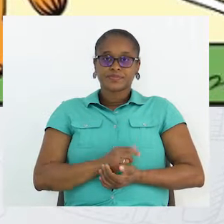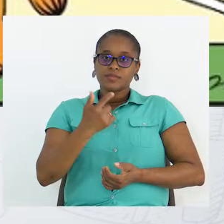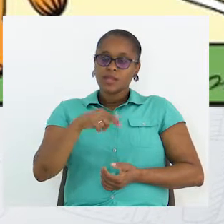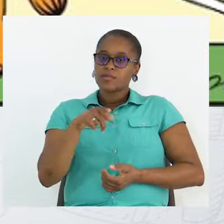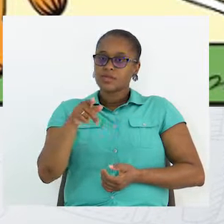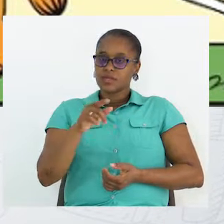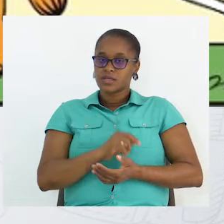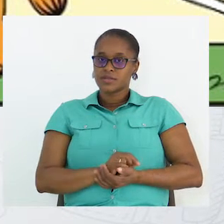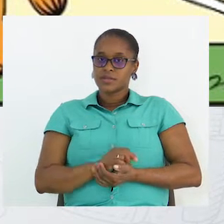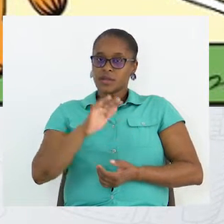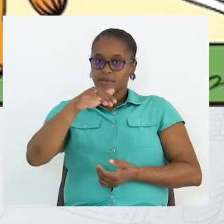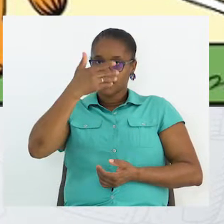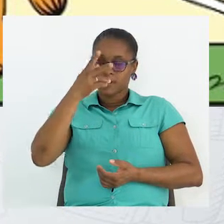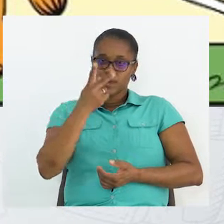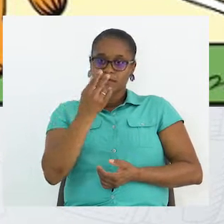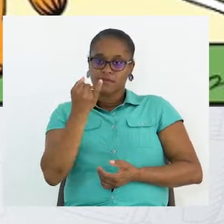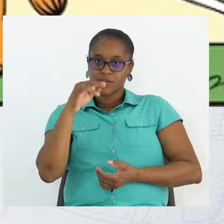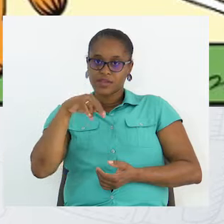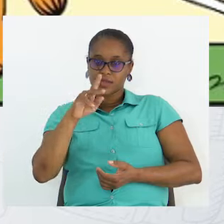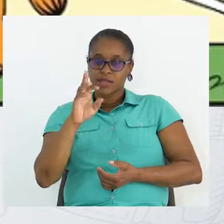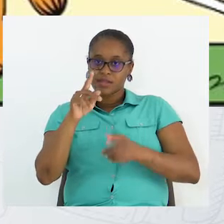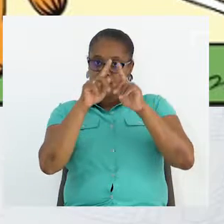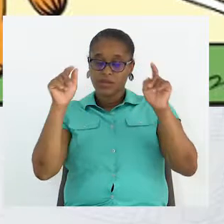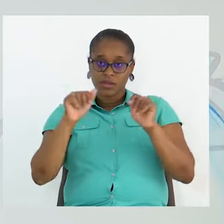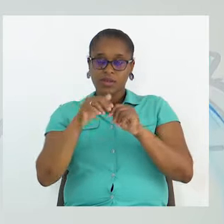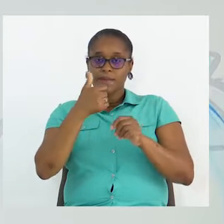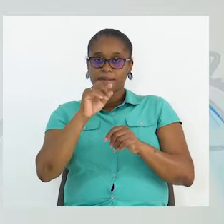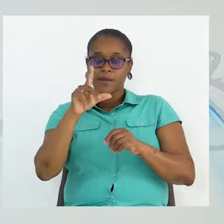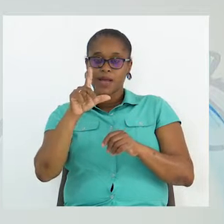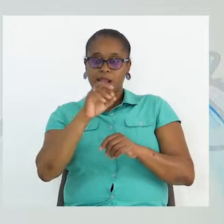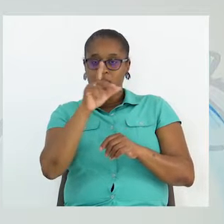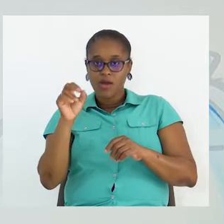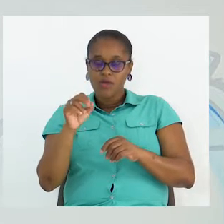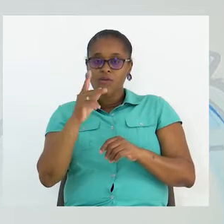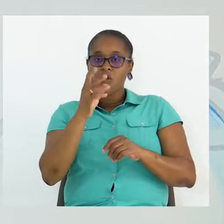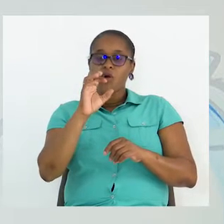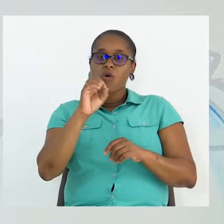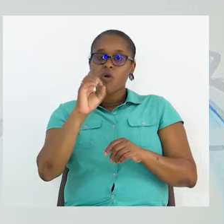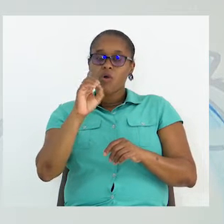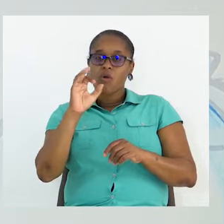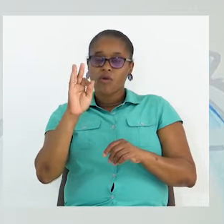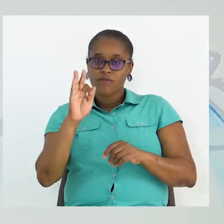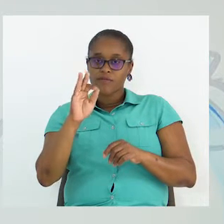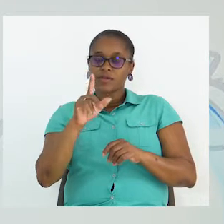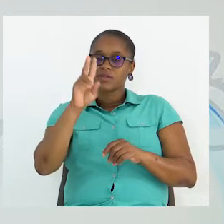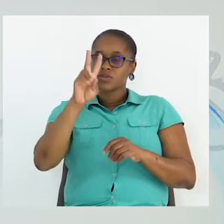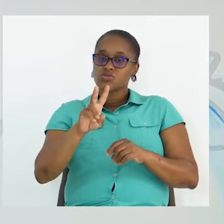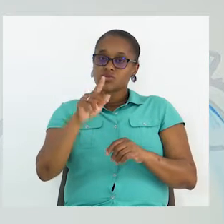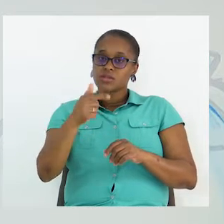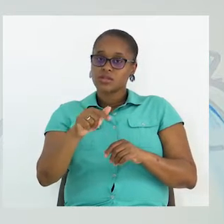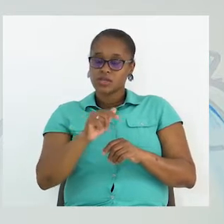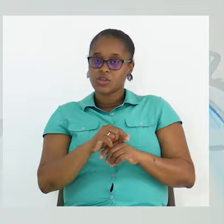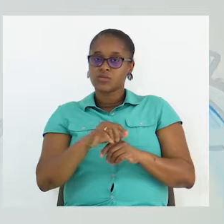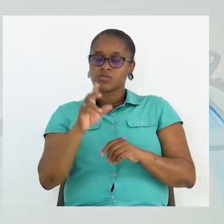Temos aqui, na primeira vinheta, um balão off. Na segunda vinheta, temos um balão de